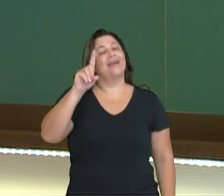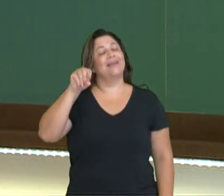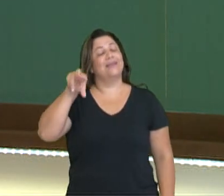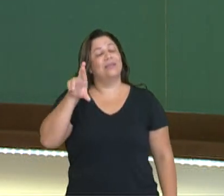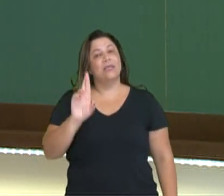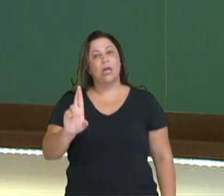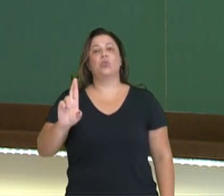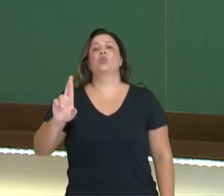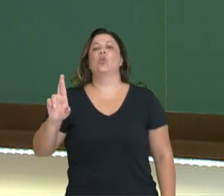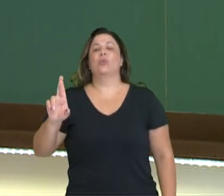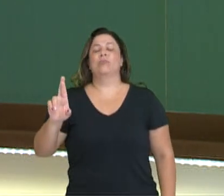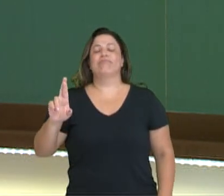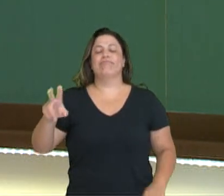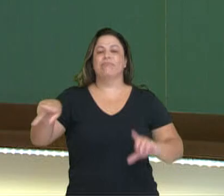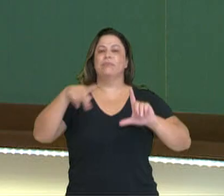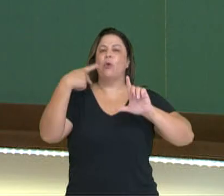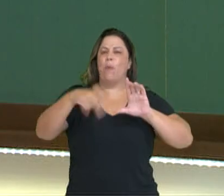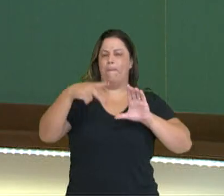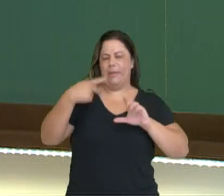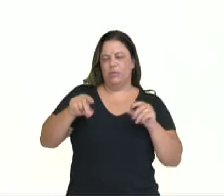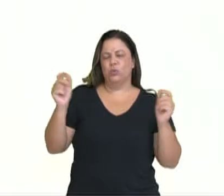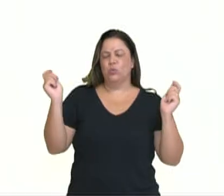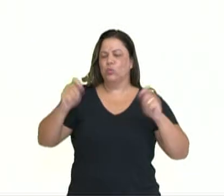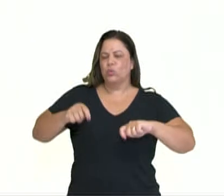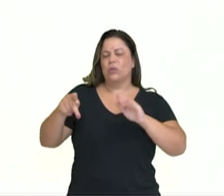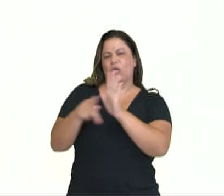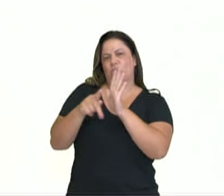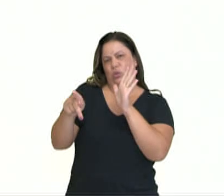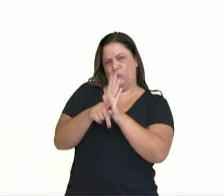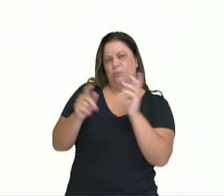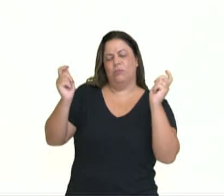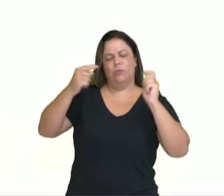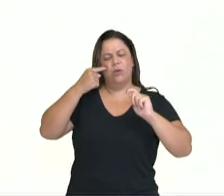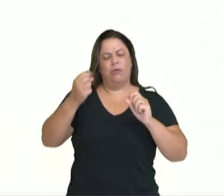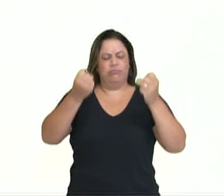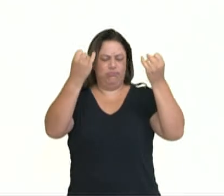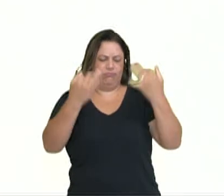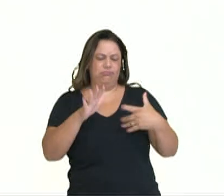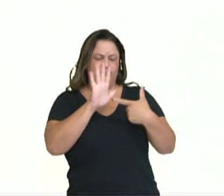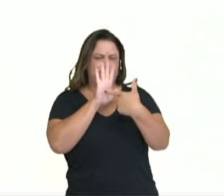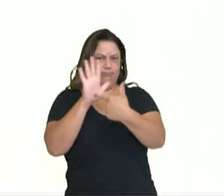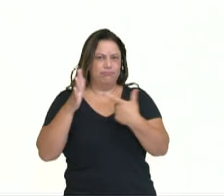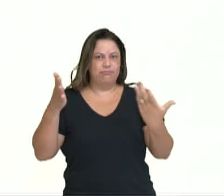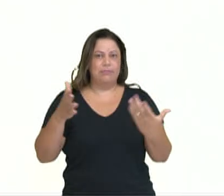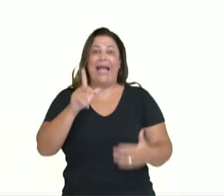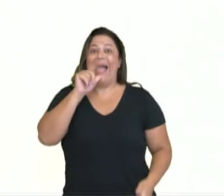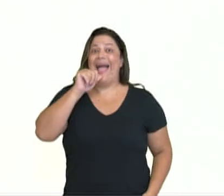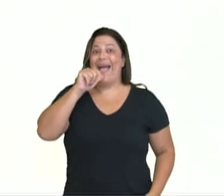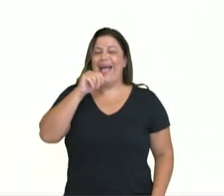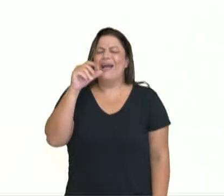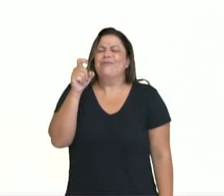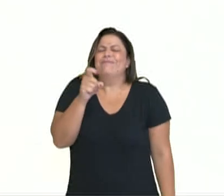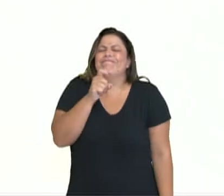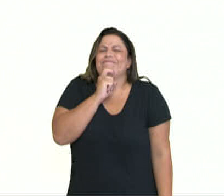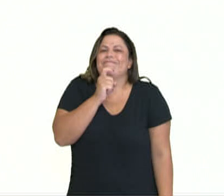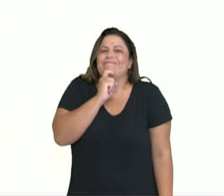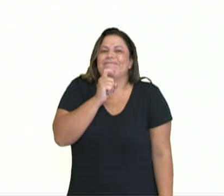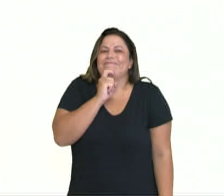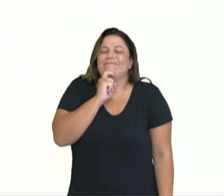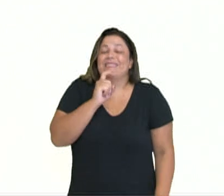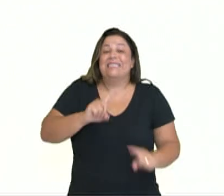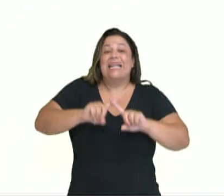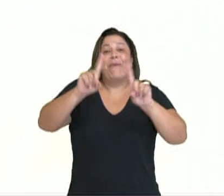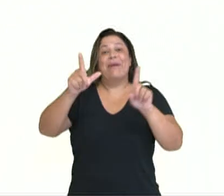personagem, está contando a história. Então, o narrador diz que a água era muito gelada. Mas a